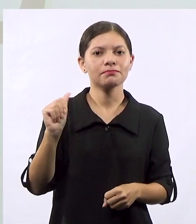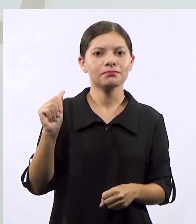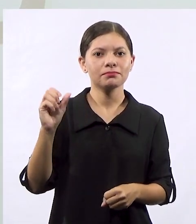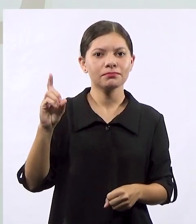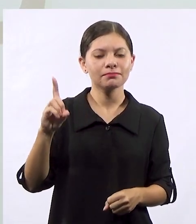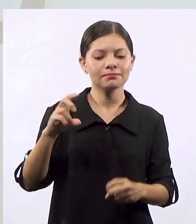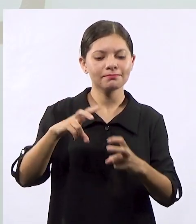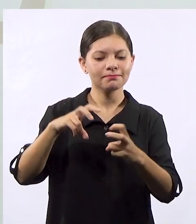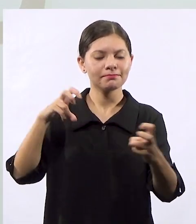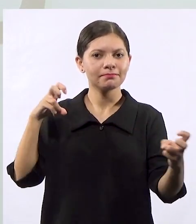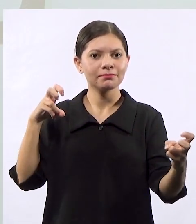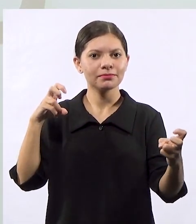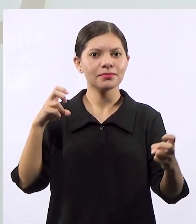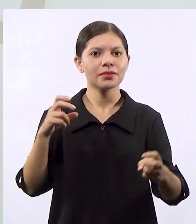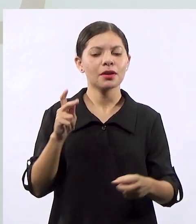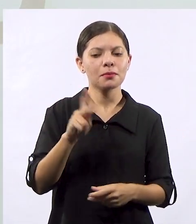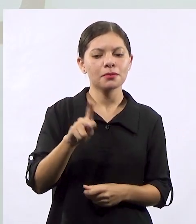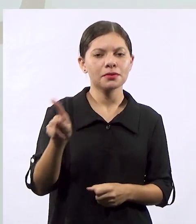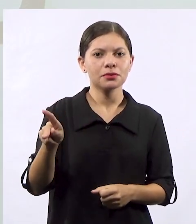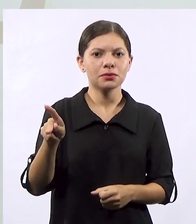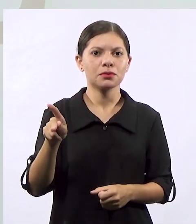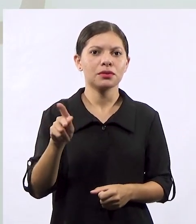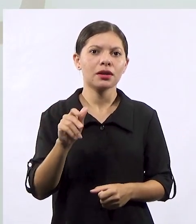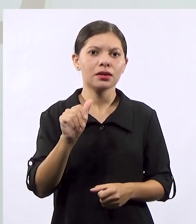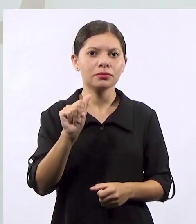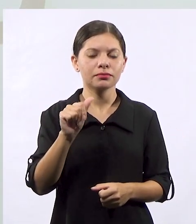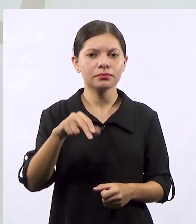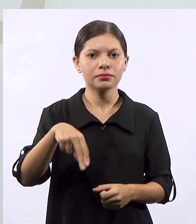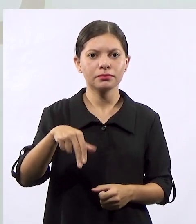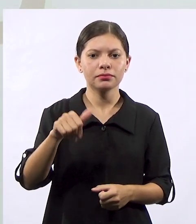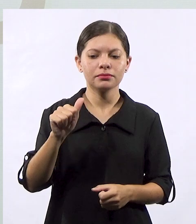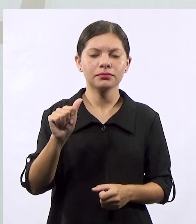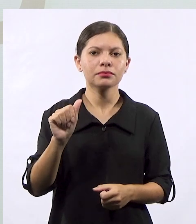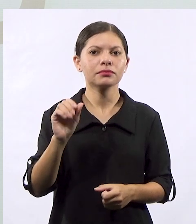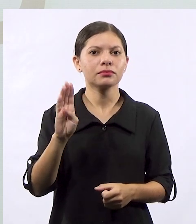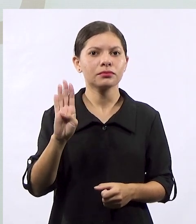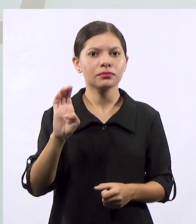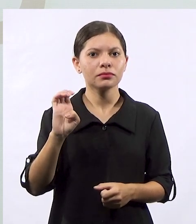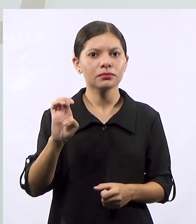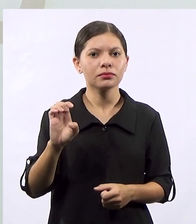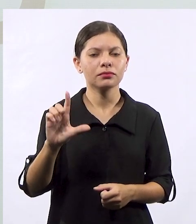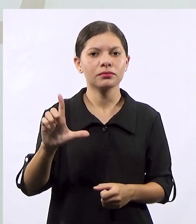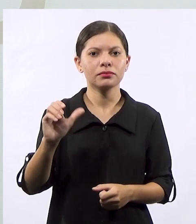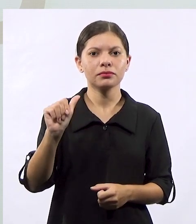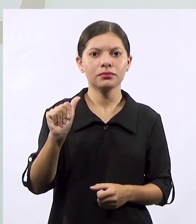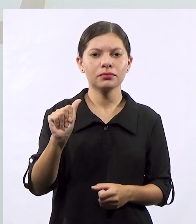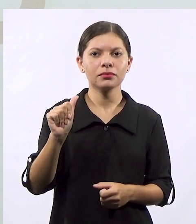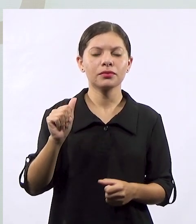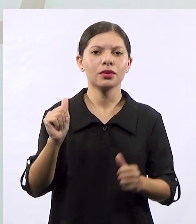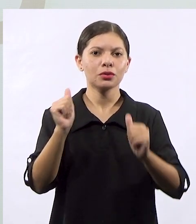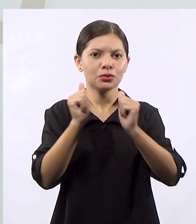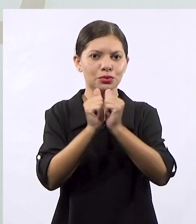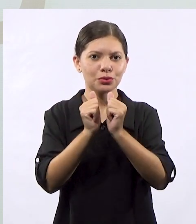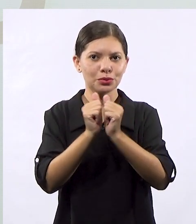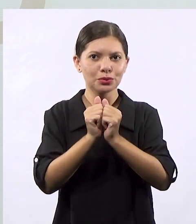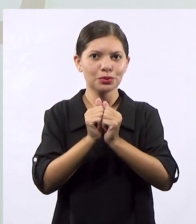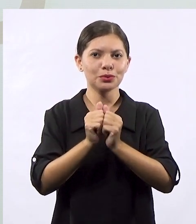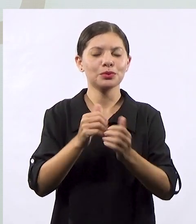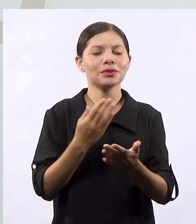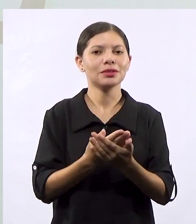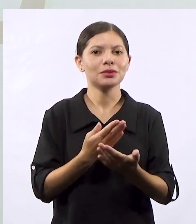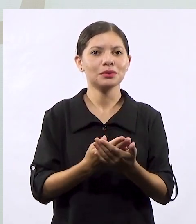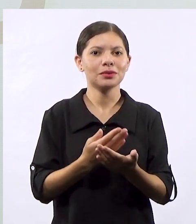sou a professora Anabela Barbosa. Juntinhos estamos na jornada de legislação educacional, na trilha,